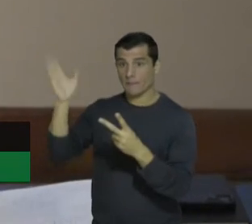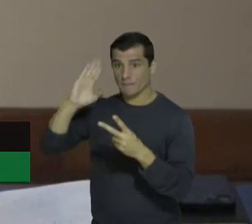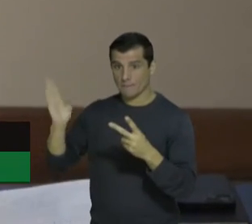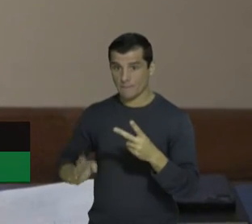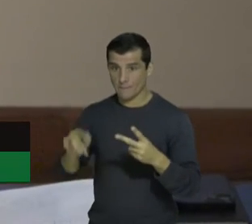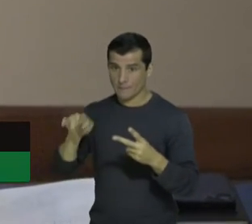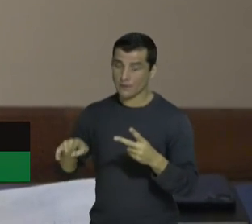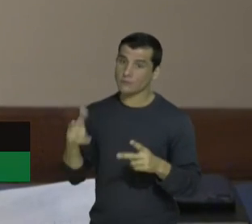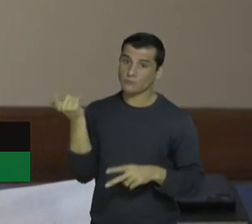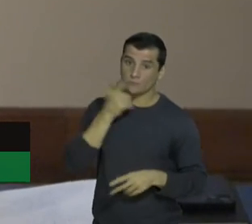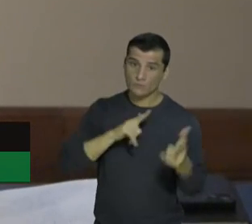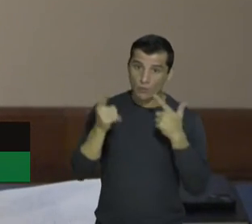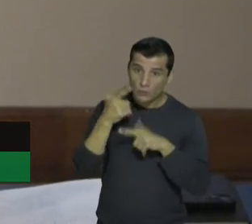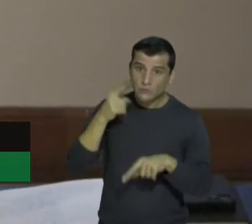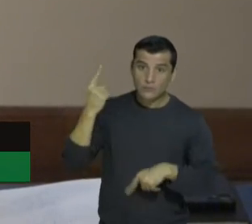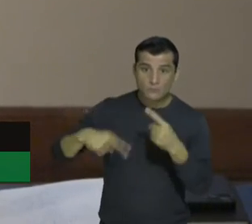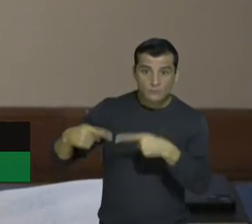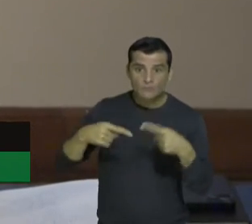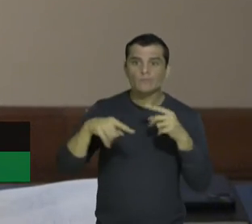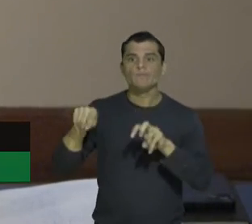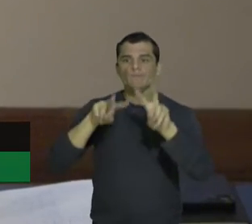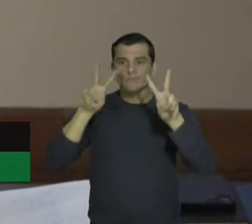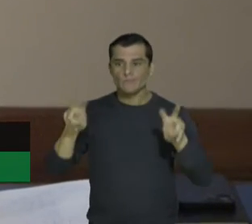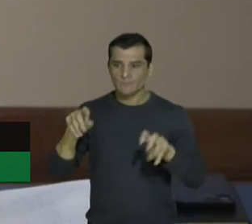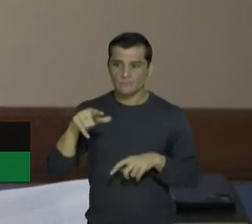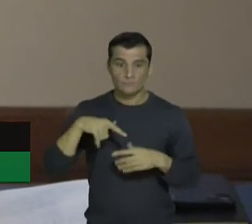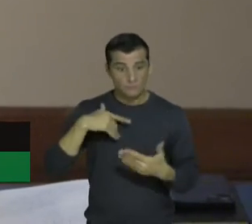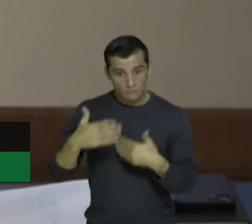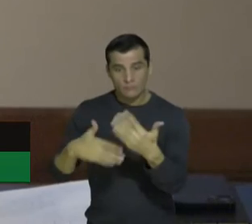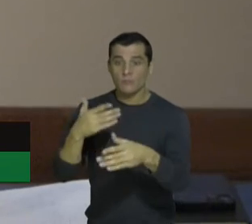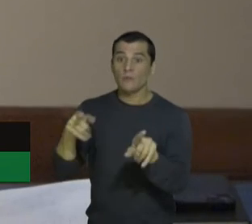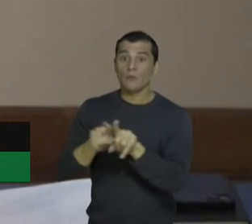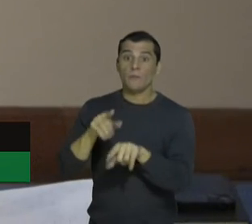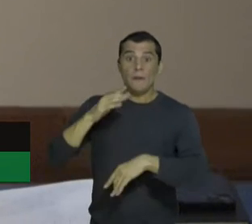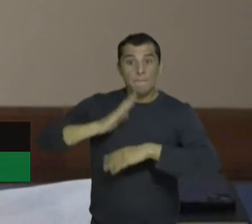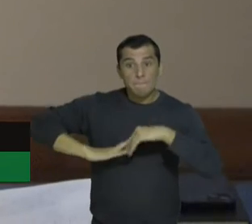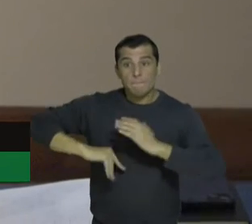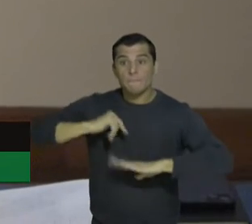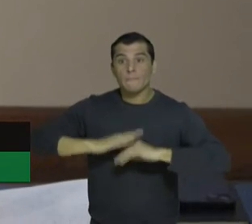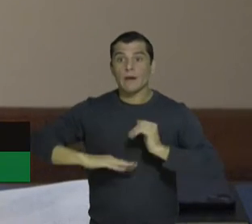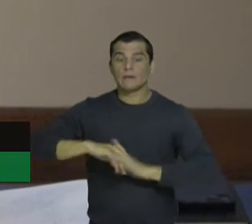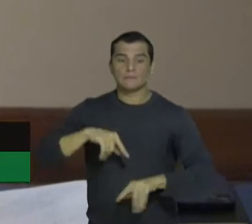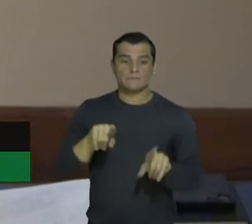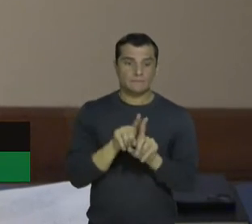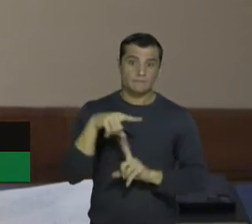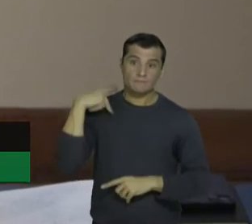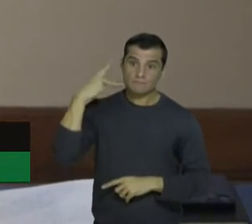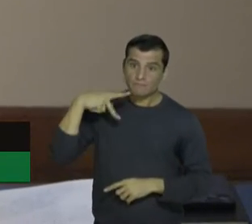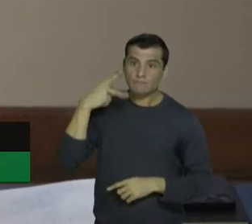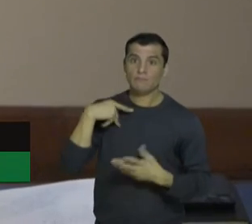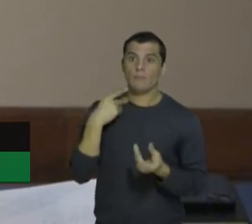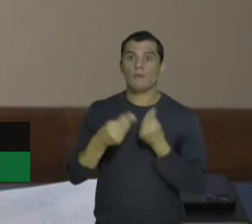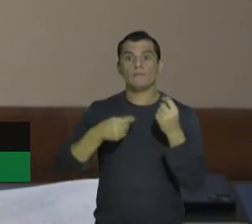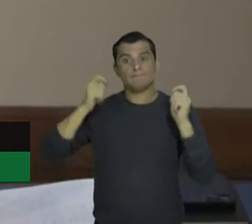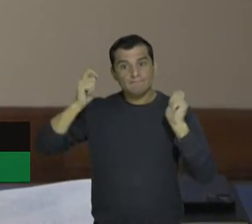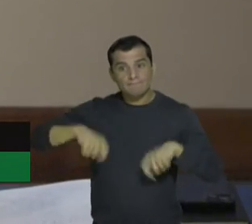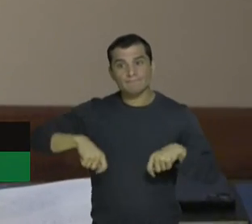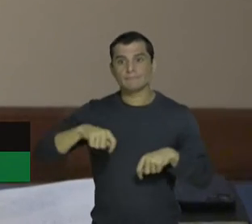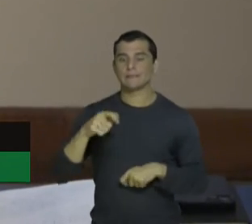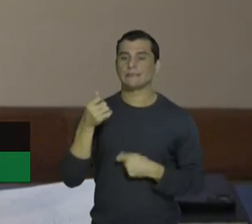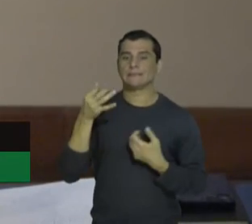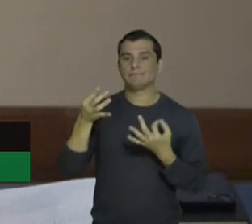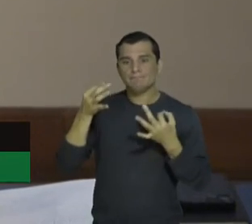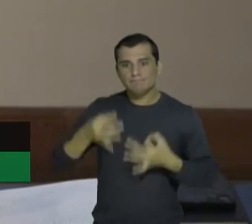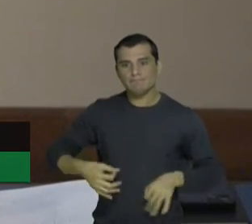devemos discutir eventualmente várias práticas e políticas eh que deram certo em outros países que podem dar certo em